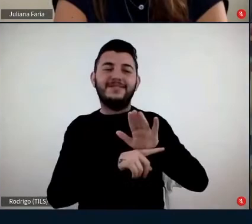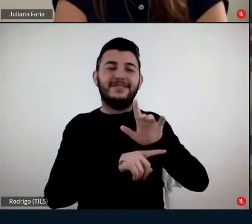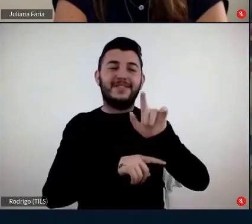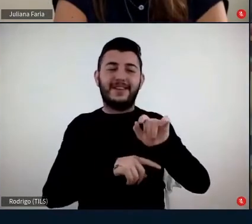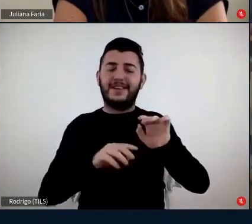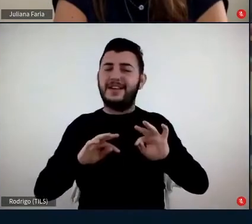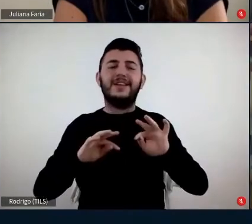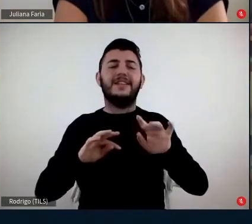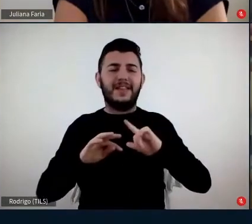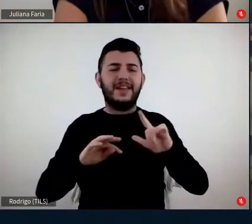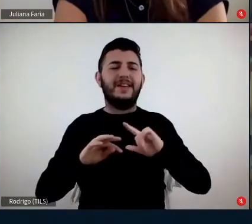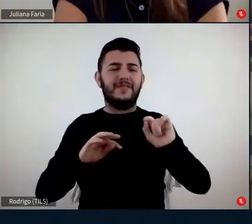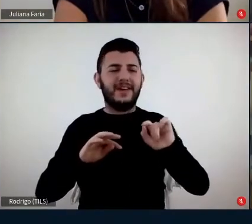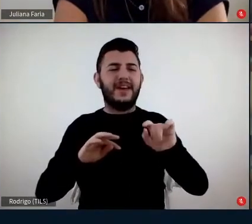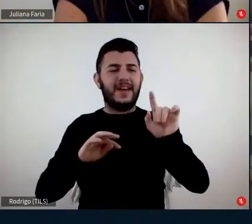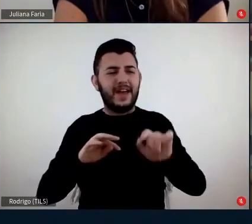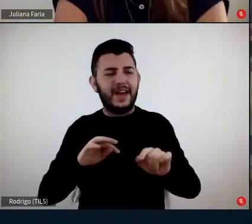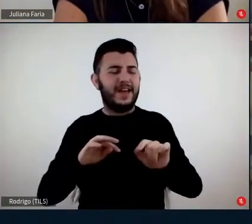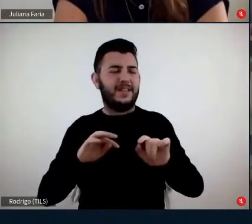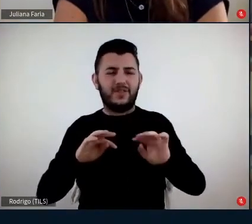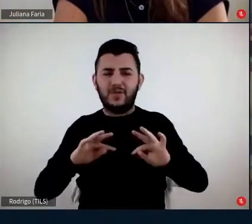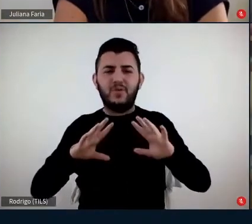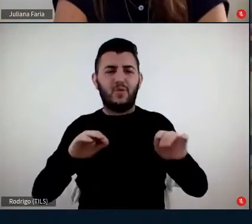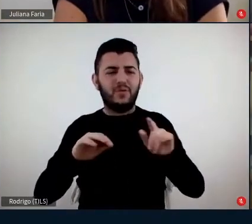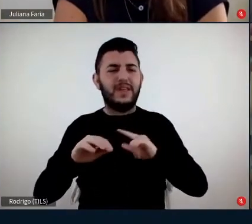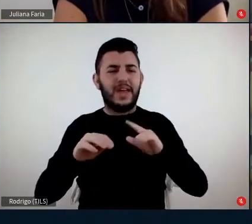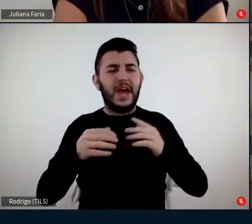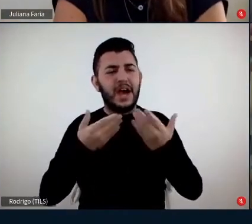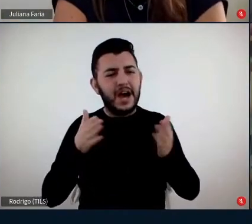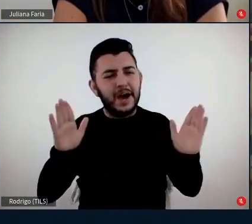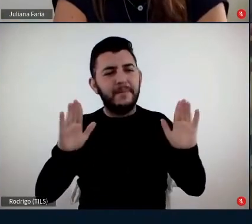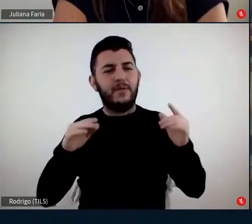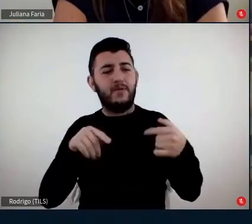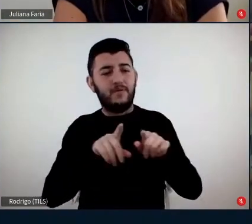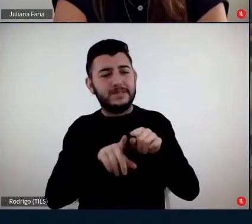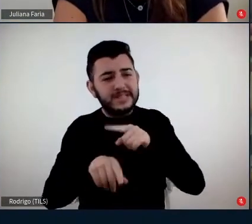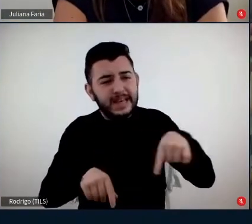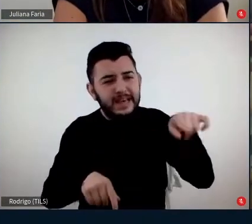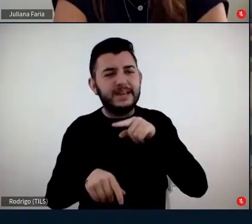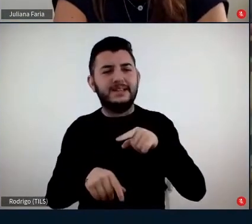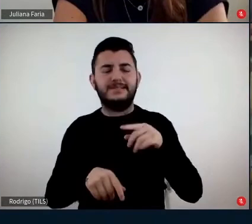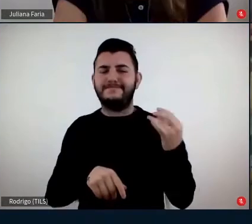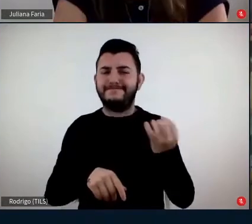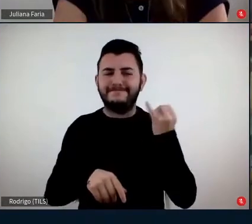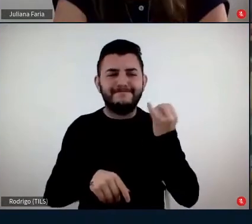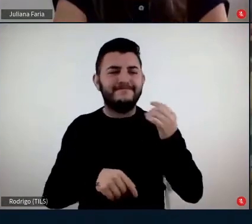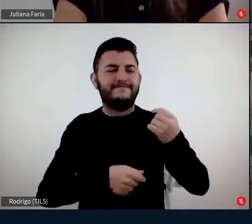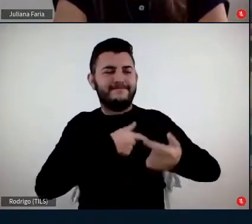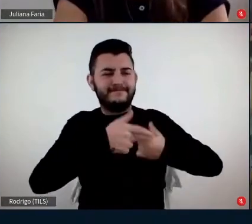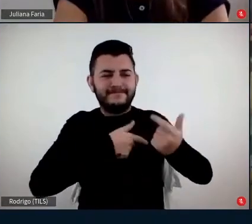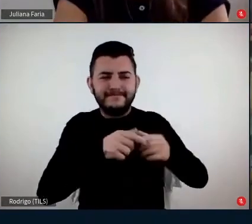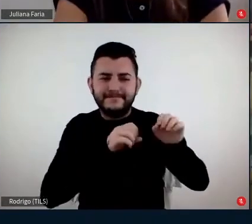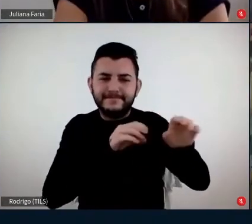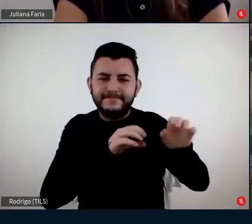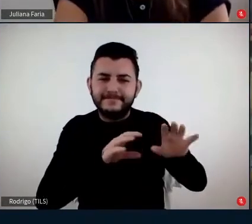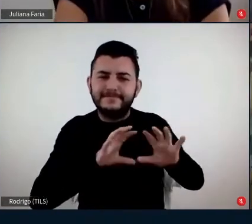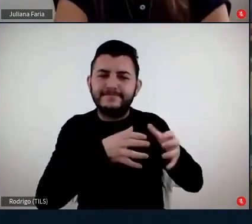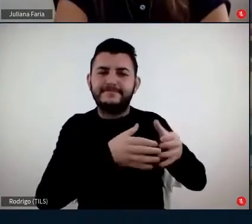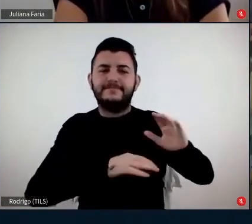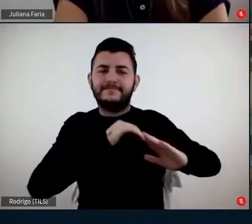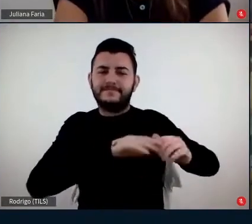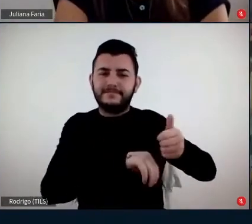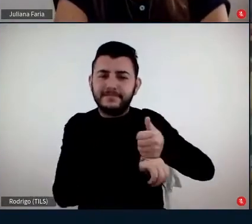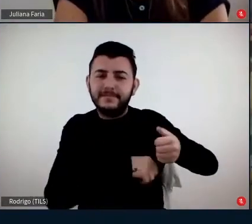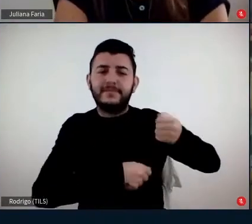todos. Né? Então, vocês são figuras muito importantes na formação dos intérpretes, seja no âmbito